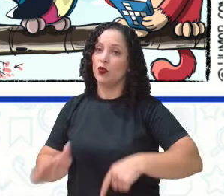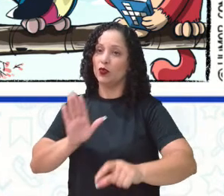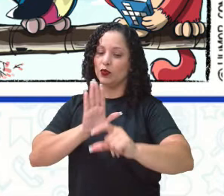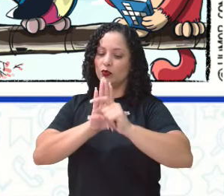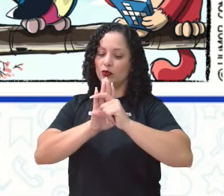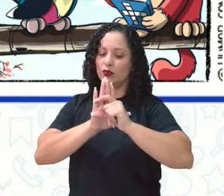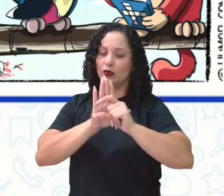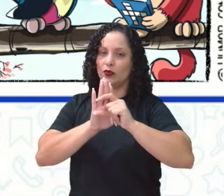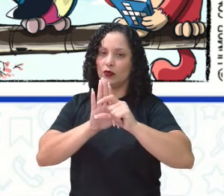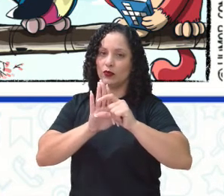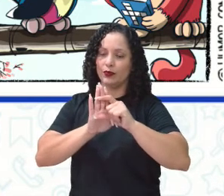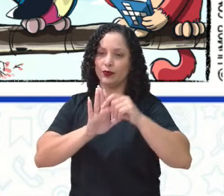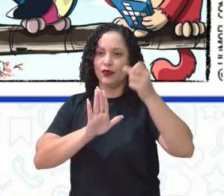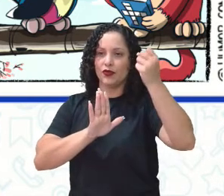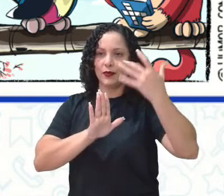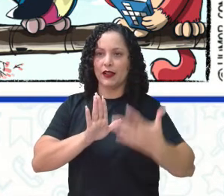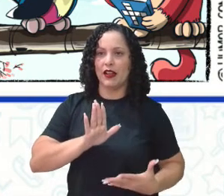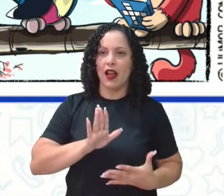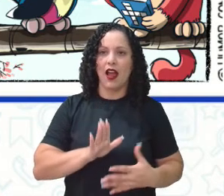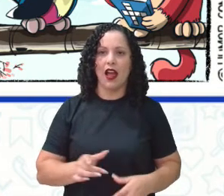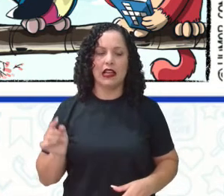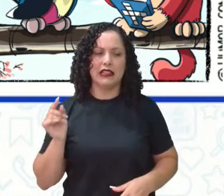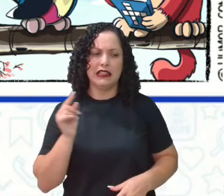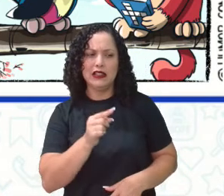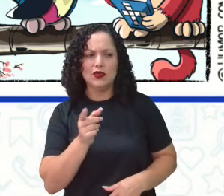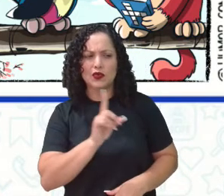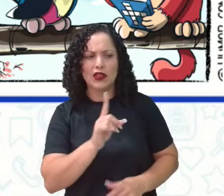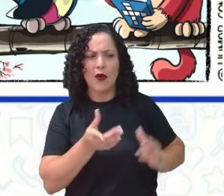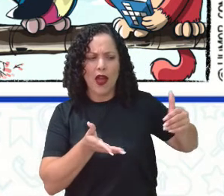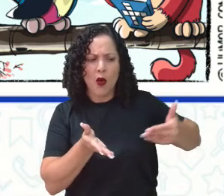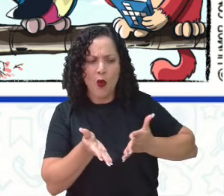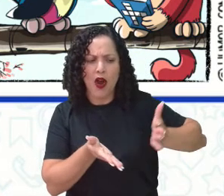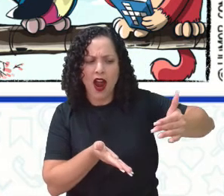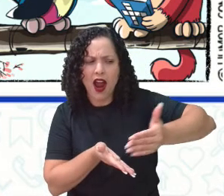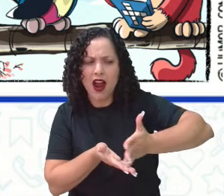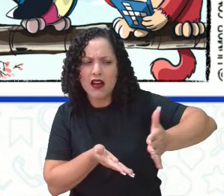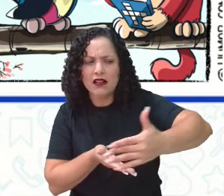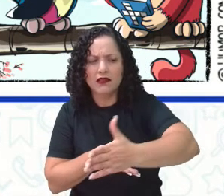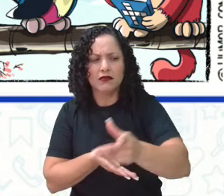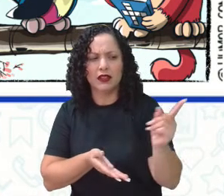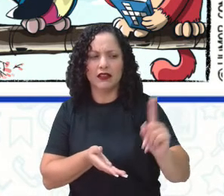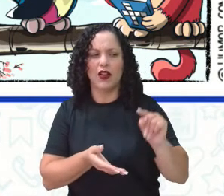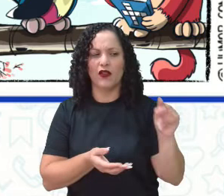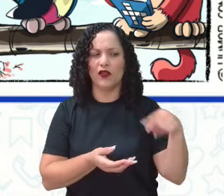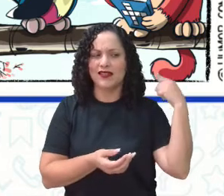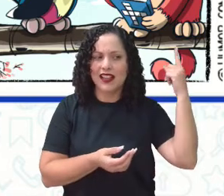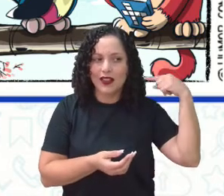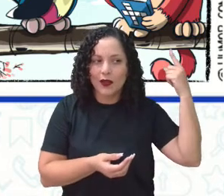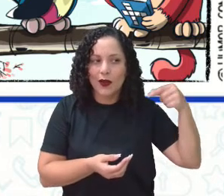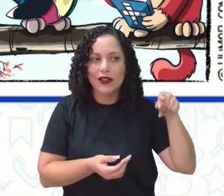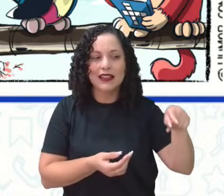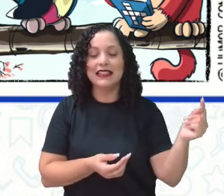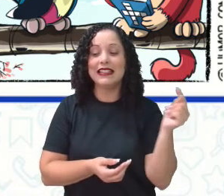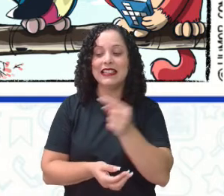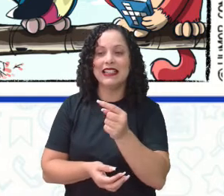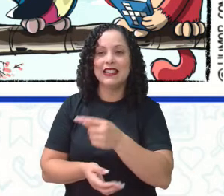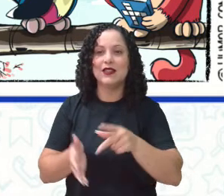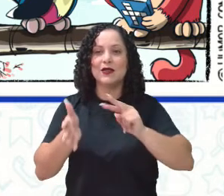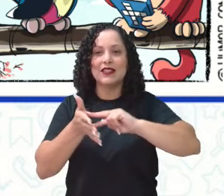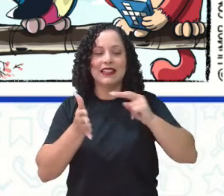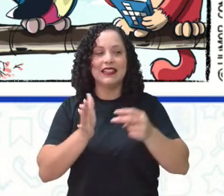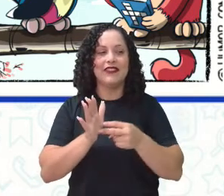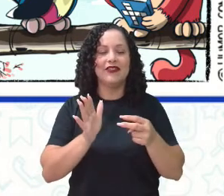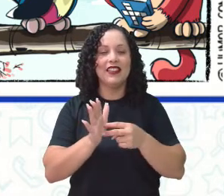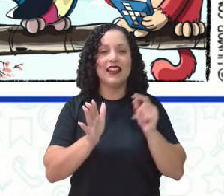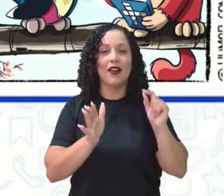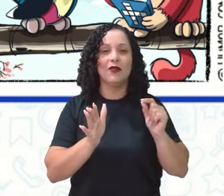ver, diz: isso não é um labirinto, seu maluco. É um QR Code. Será que todo